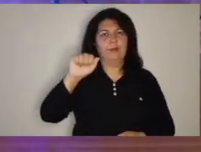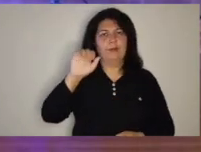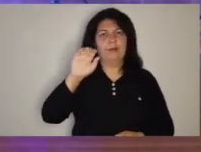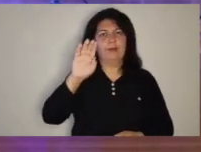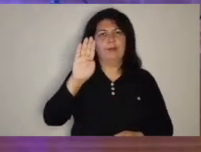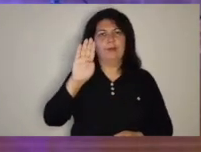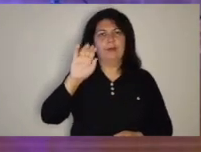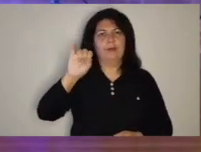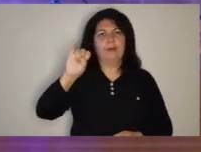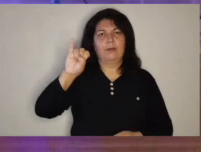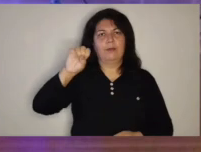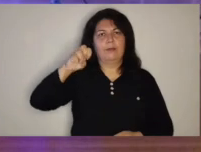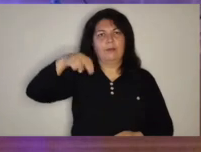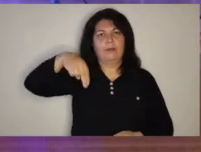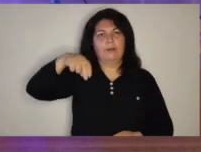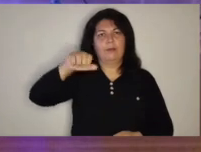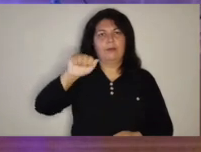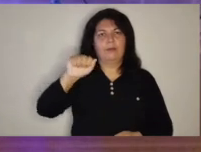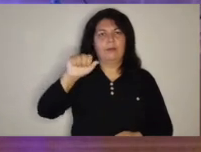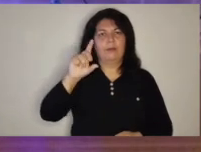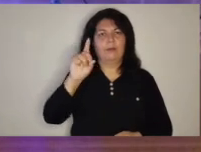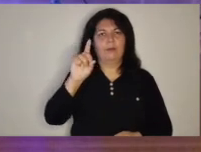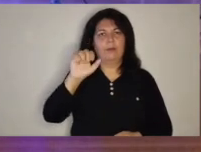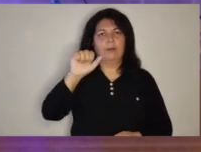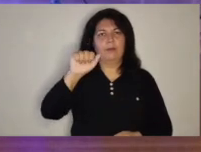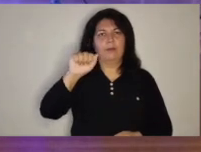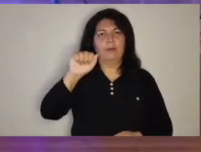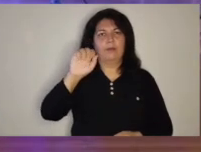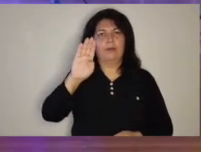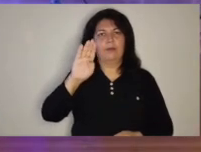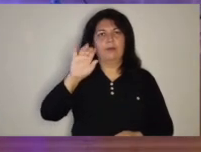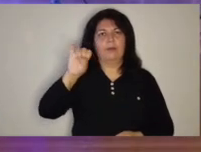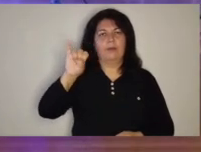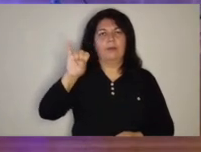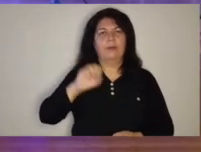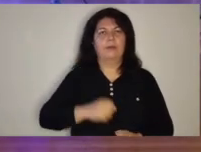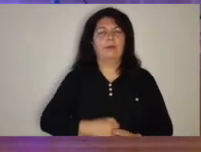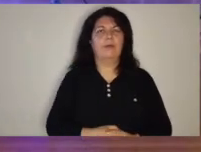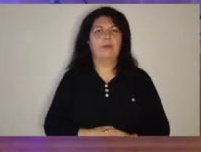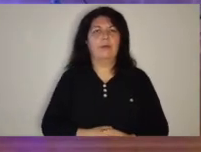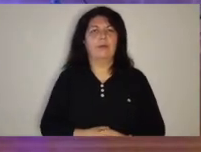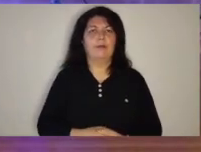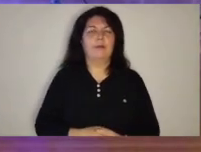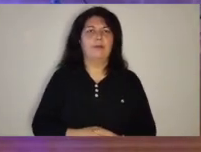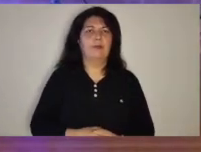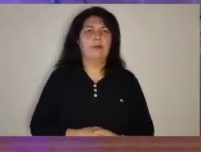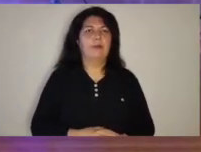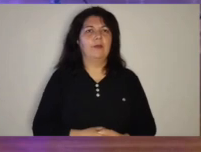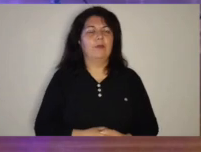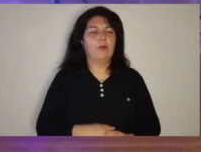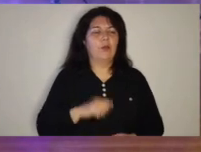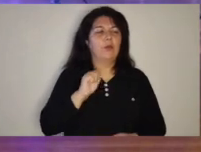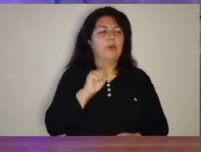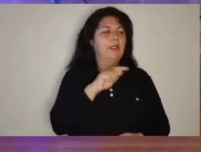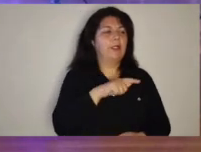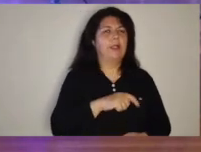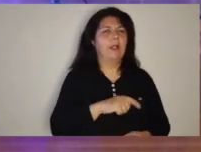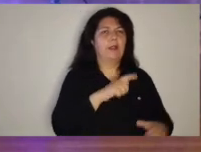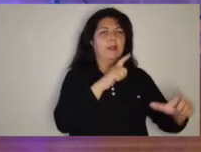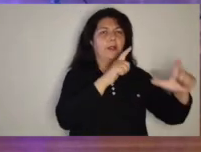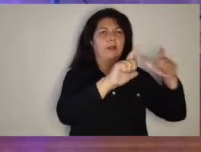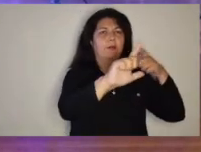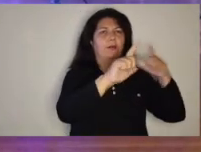irmão que a gente vai ver mais para frente. Quem era Abinadab? Possivelmente Abinadab era um